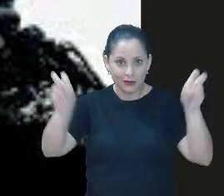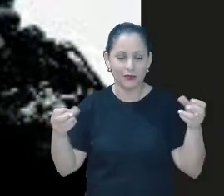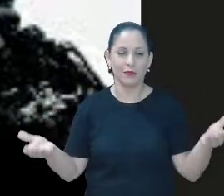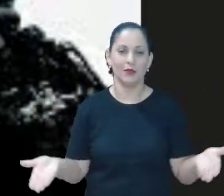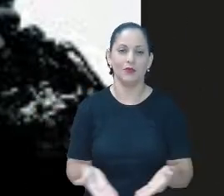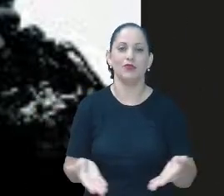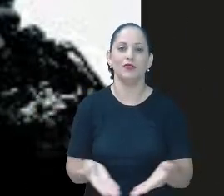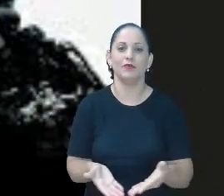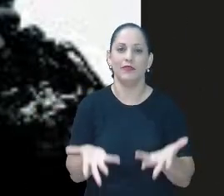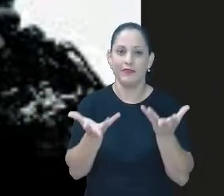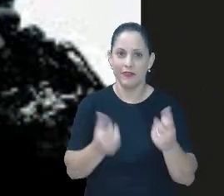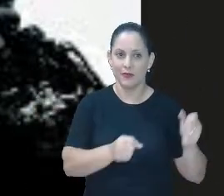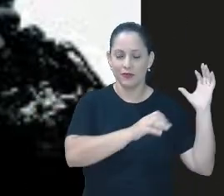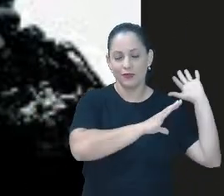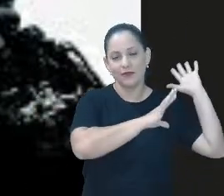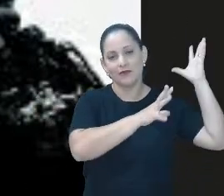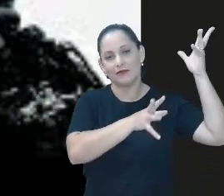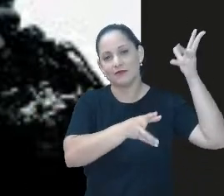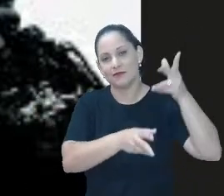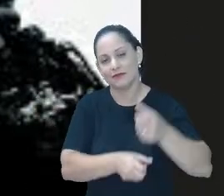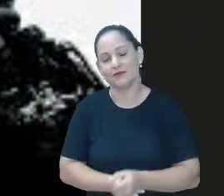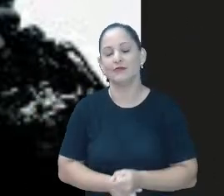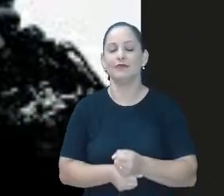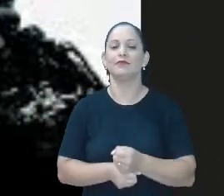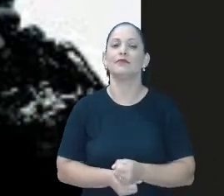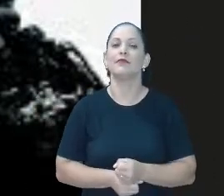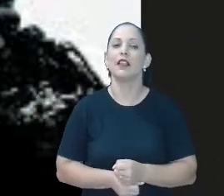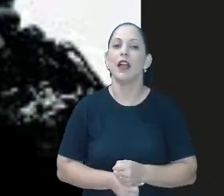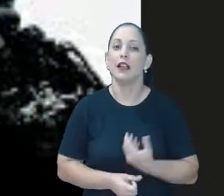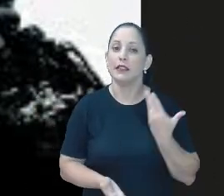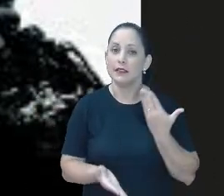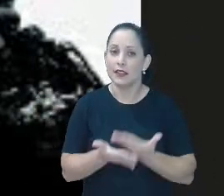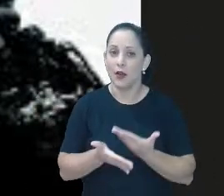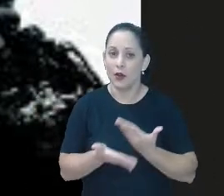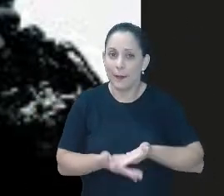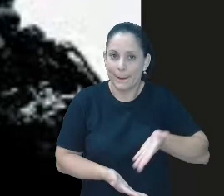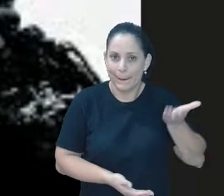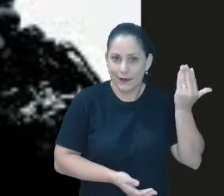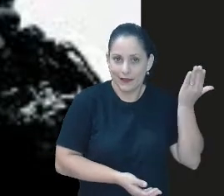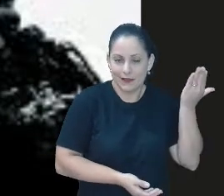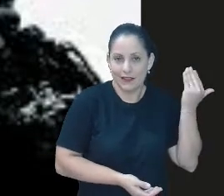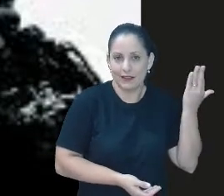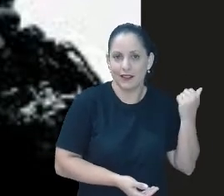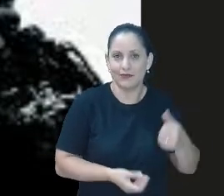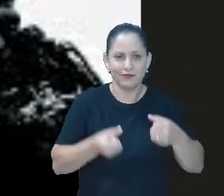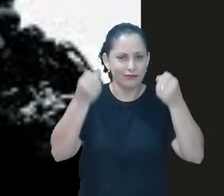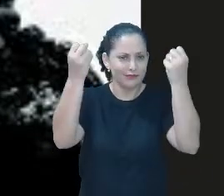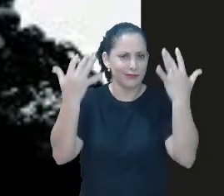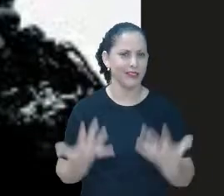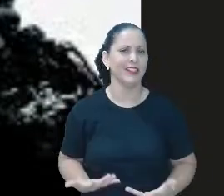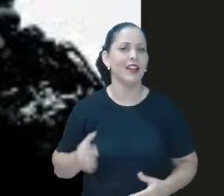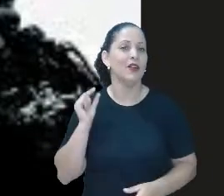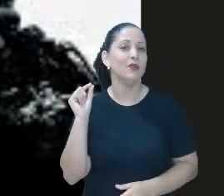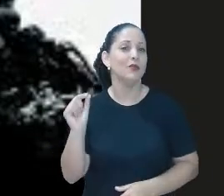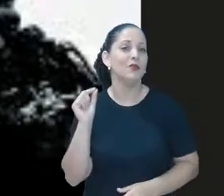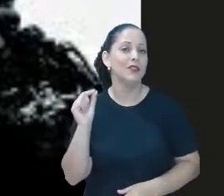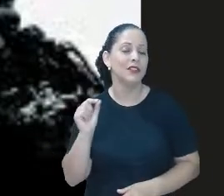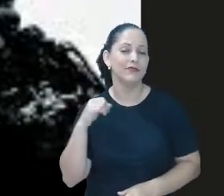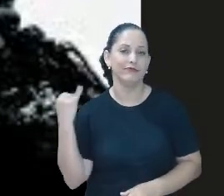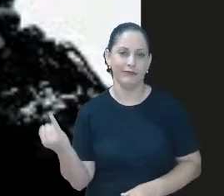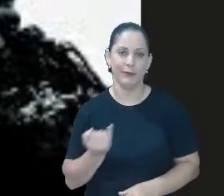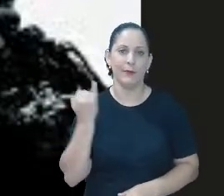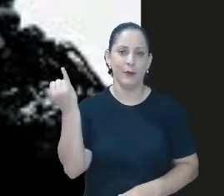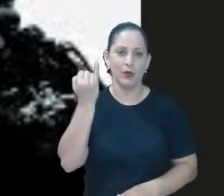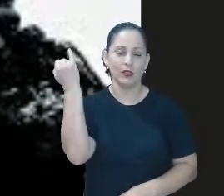recapitular antes disso, enquanto vocês analisam a imagem. Na aula passada, a gente começou a falar sobre a importância do estudo